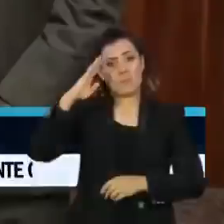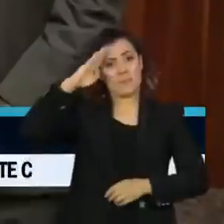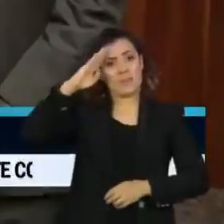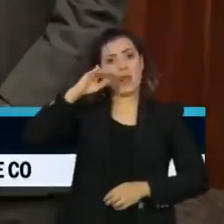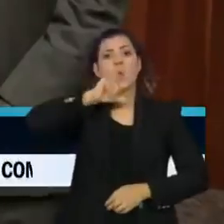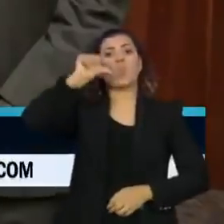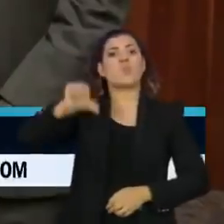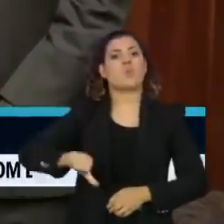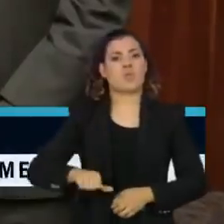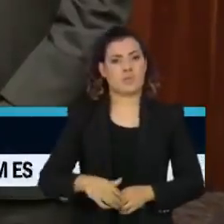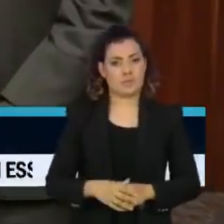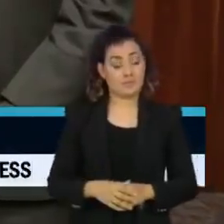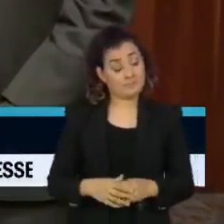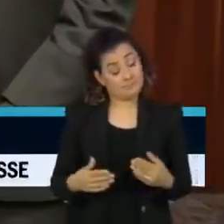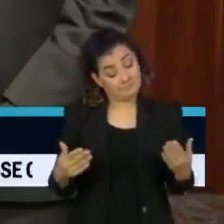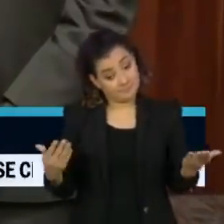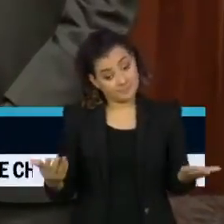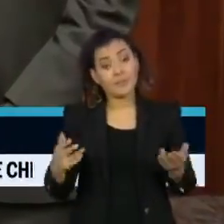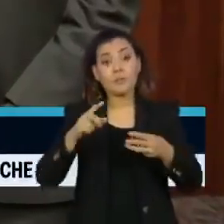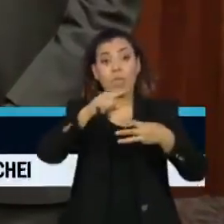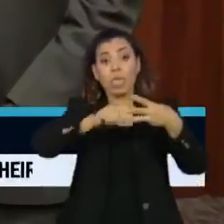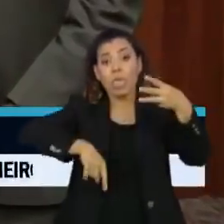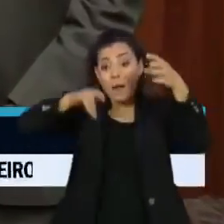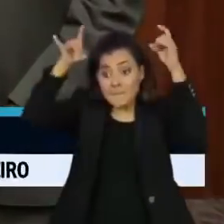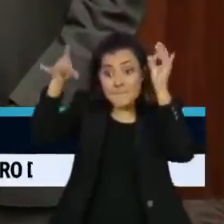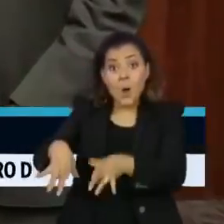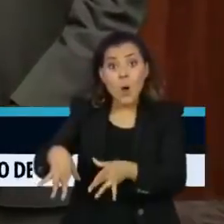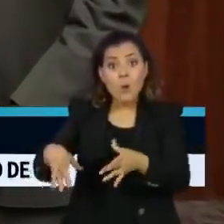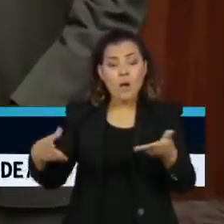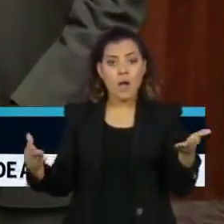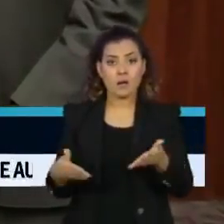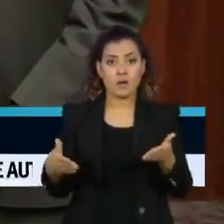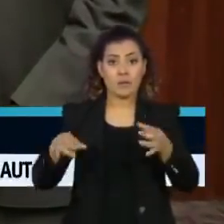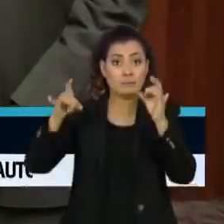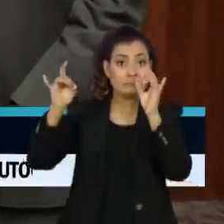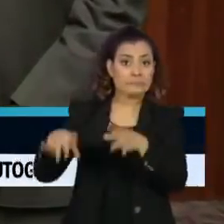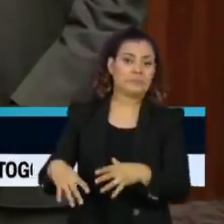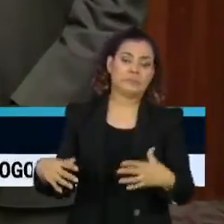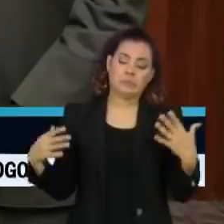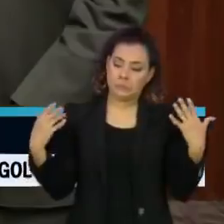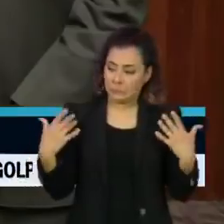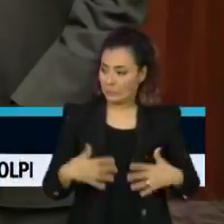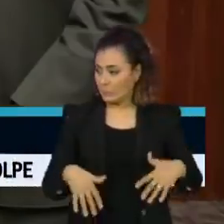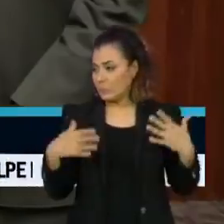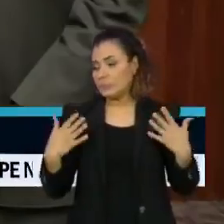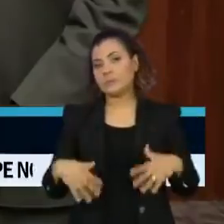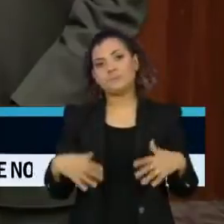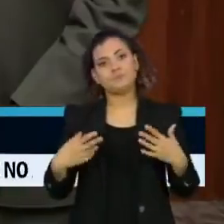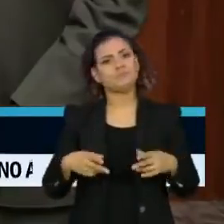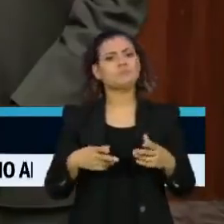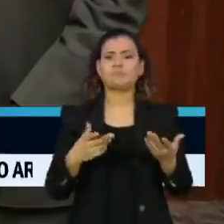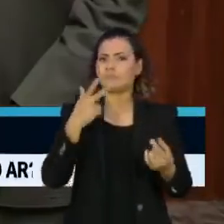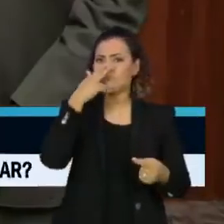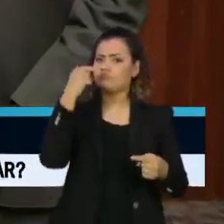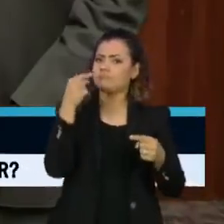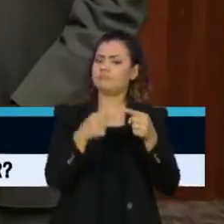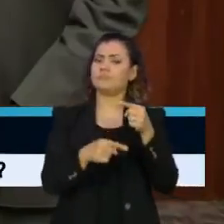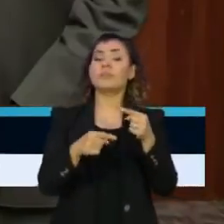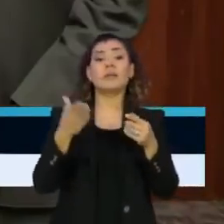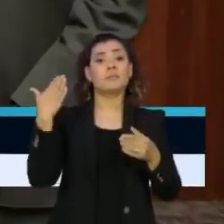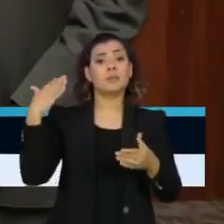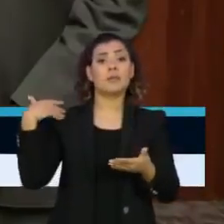militar. A demissão simultânea dos três comandantes das Forças Armadas é algo sem precedentes desde